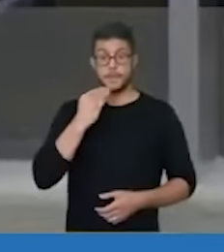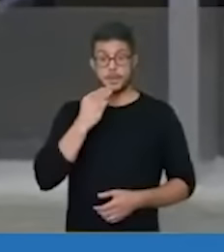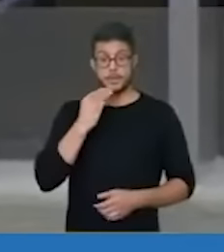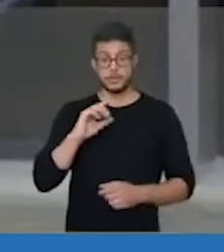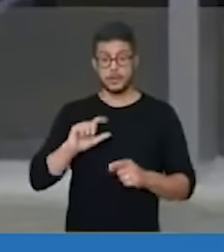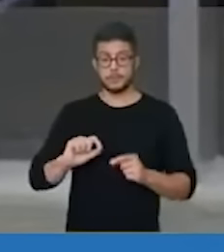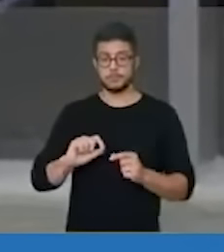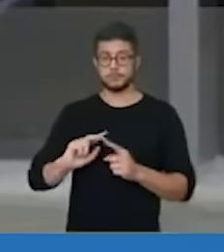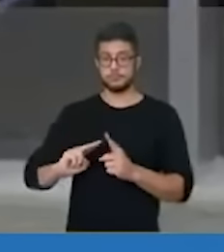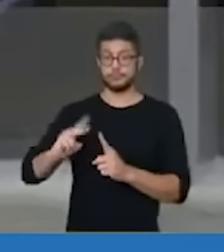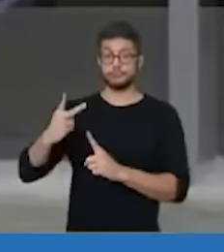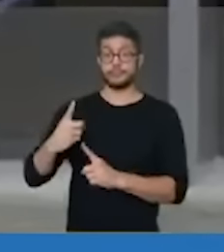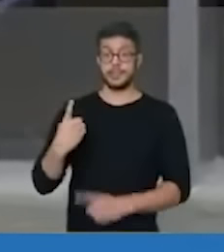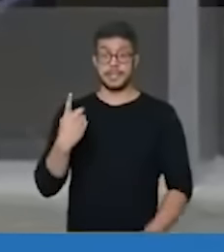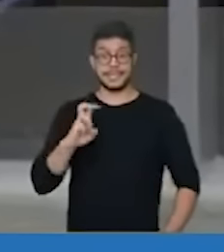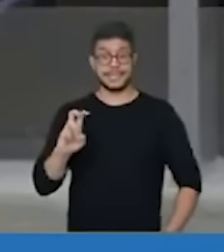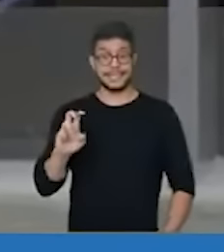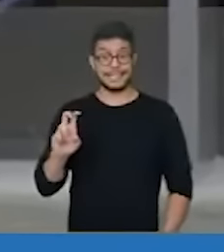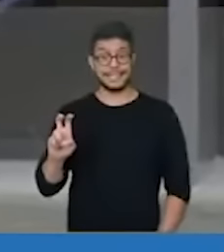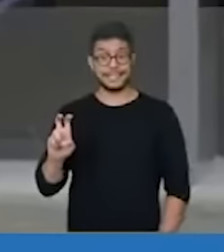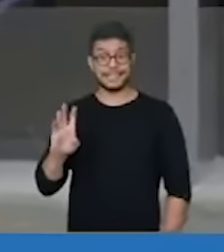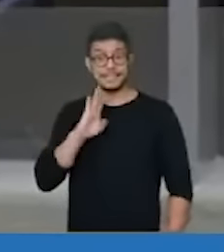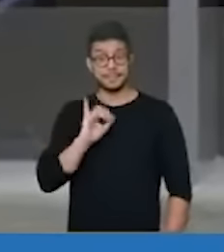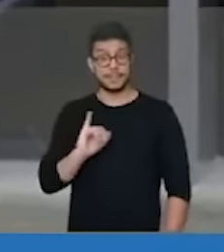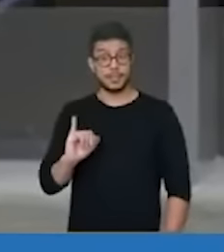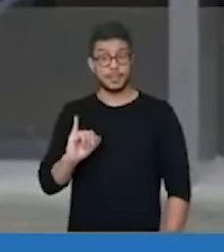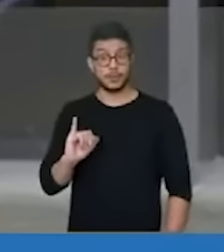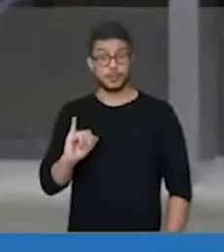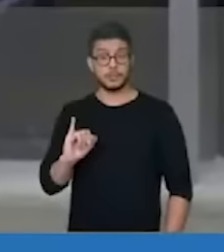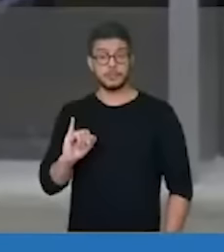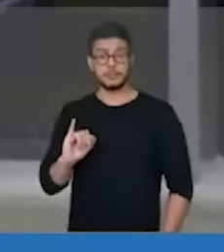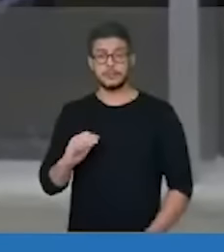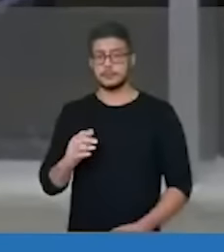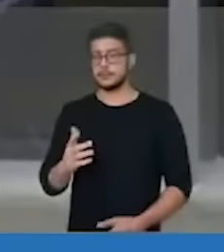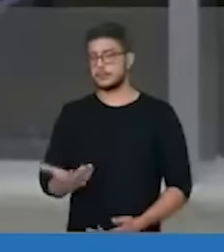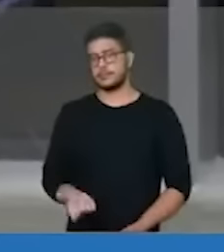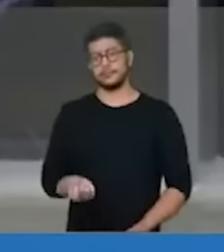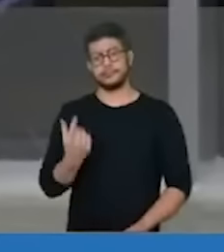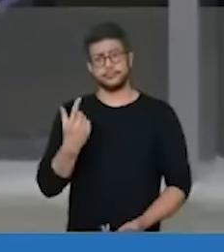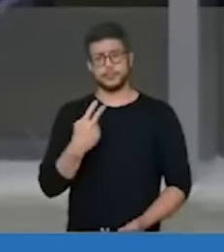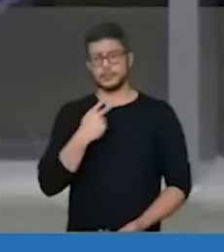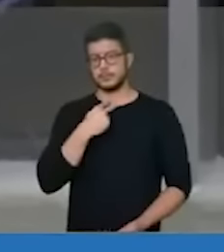bilhões de um ano para o outro. Isso é absurdo, gente.